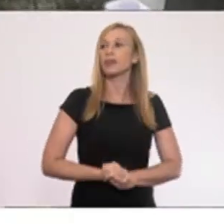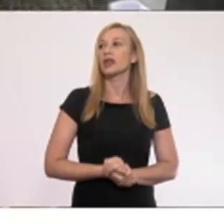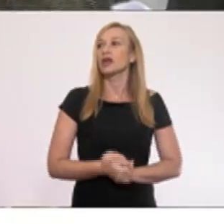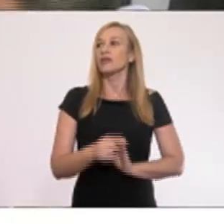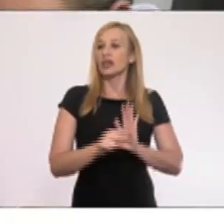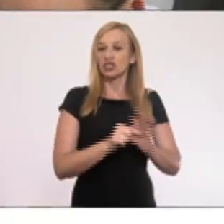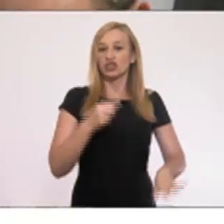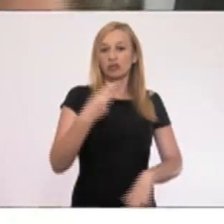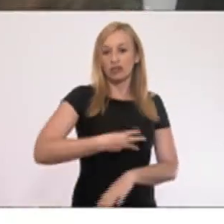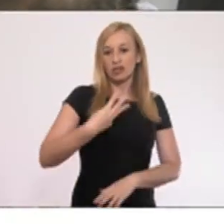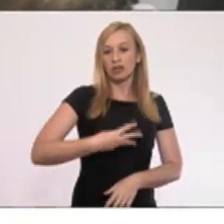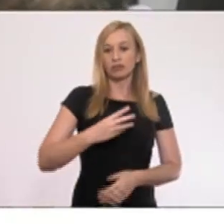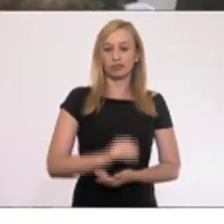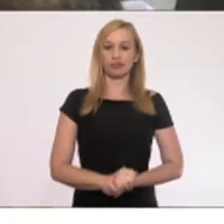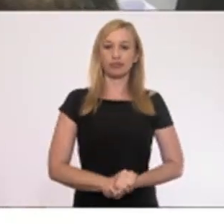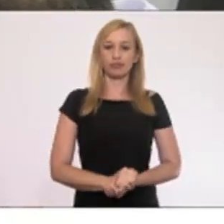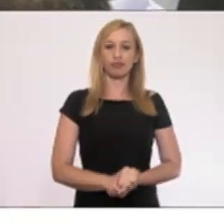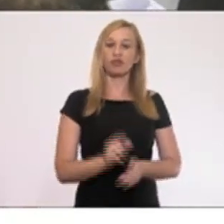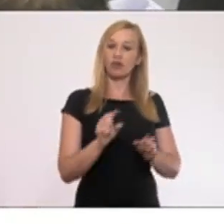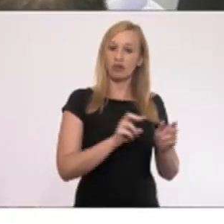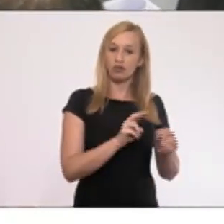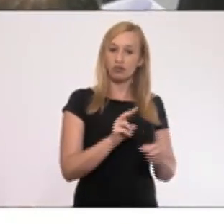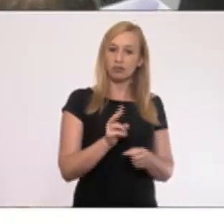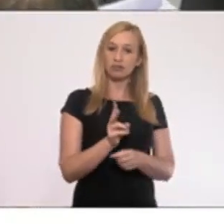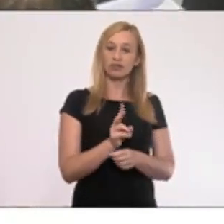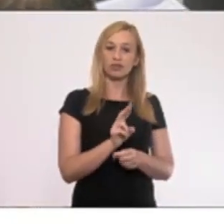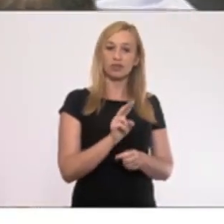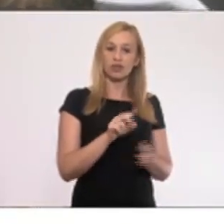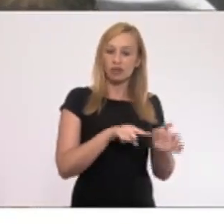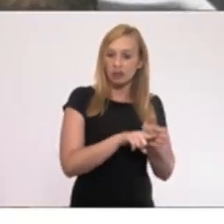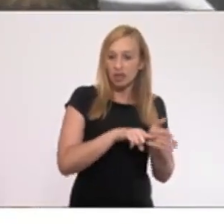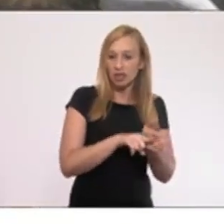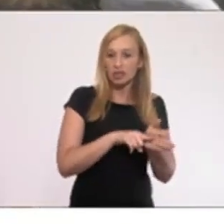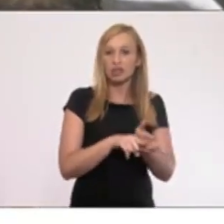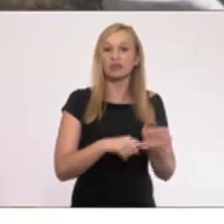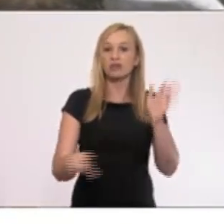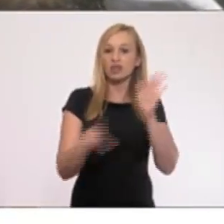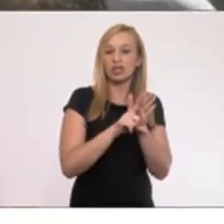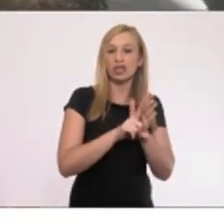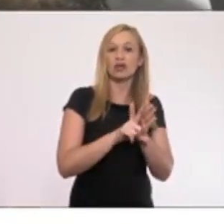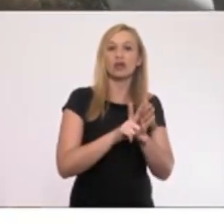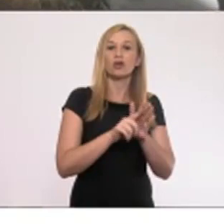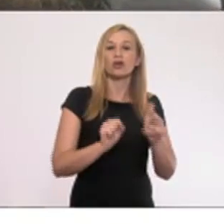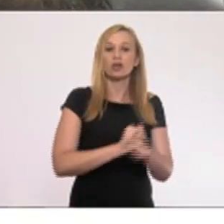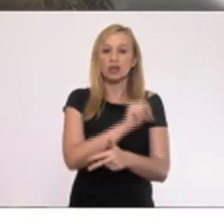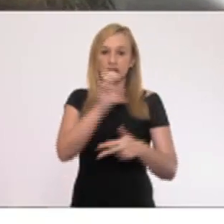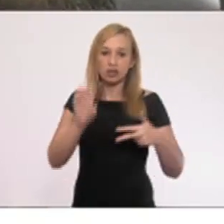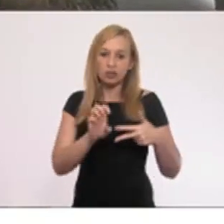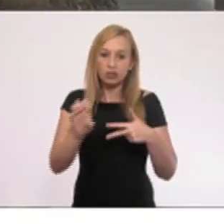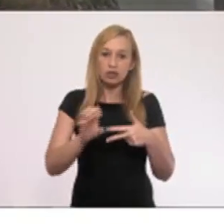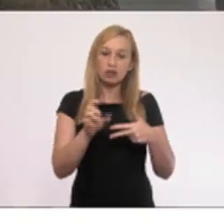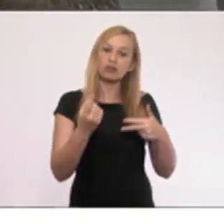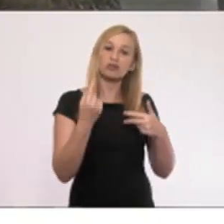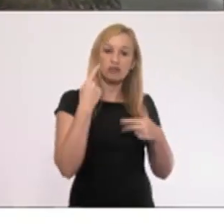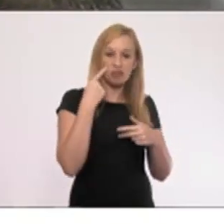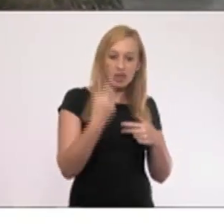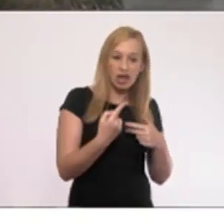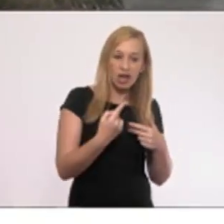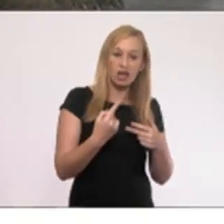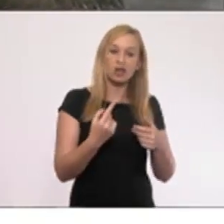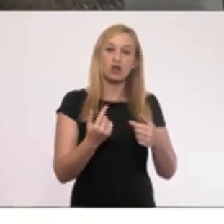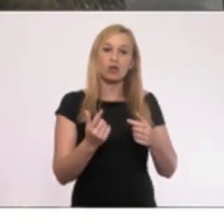Artigo 3º. A fiscalização dessa lei compete ao Poder Executivo, que regulamentará a forma de